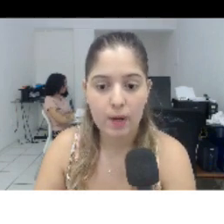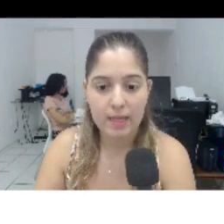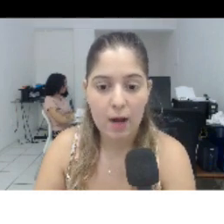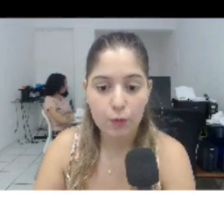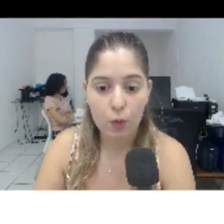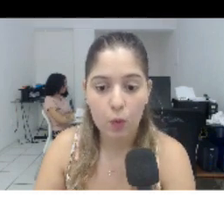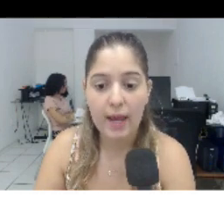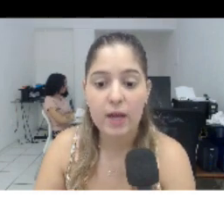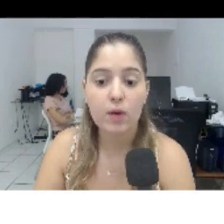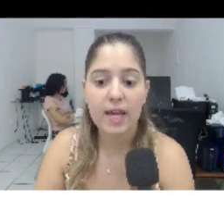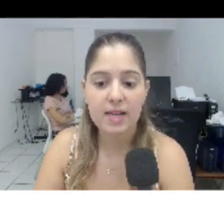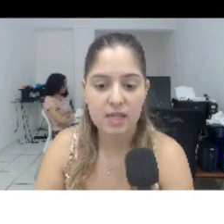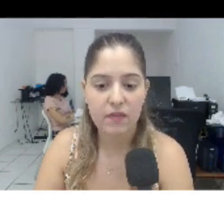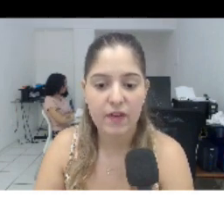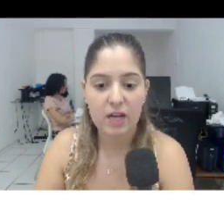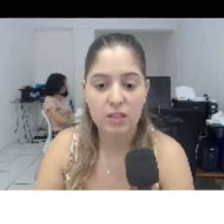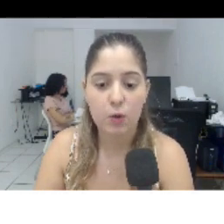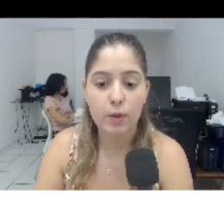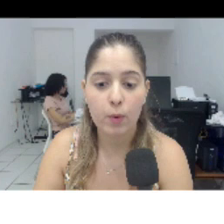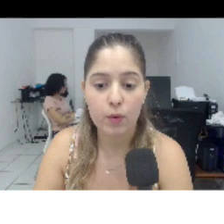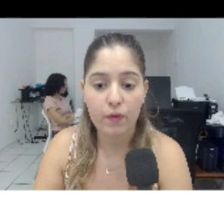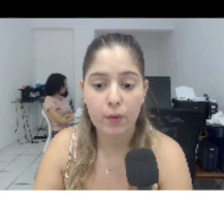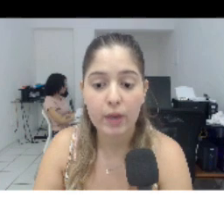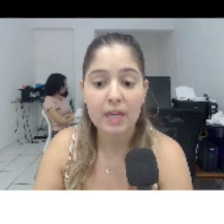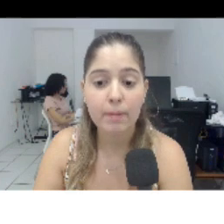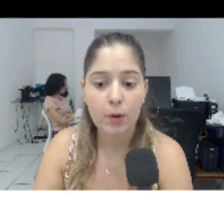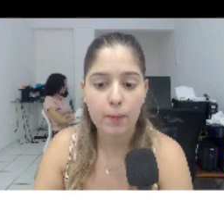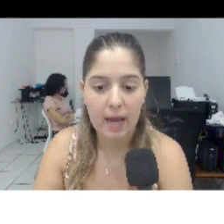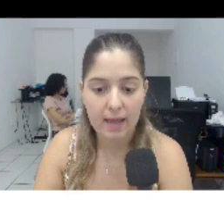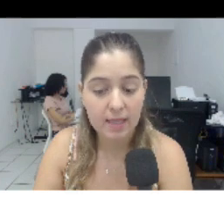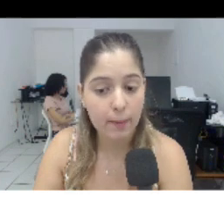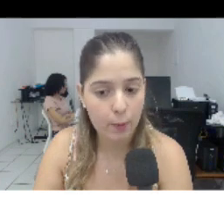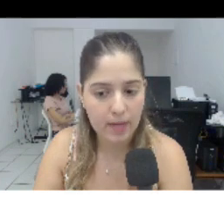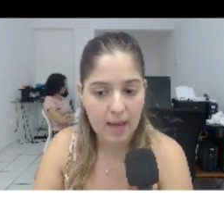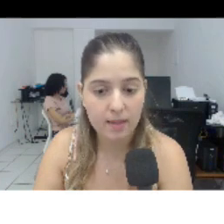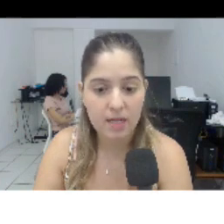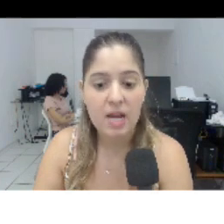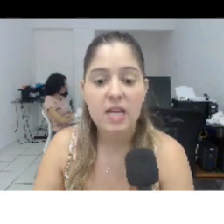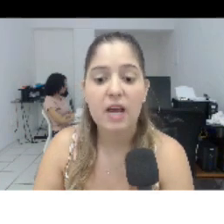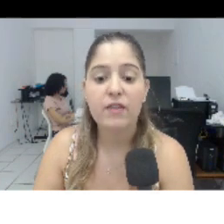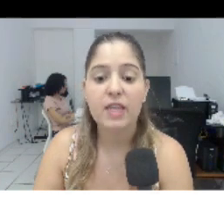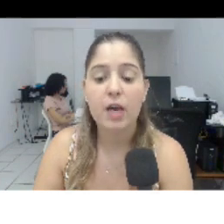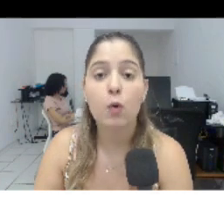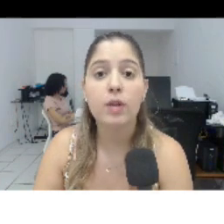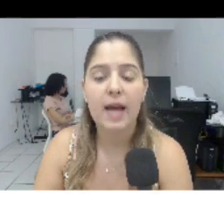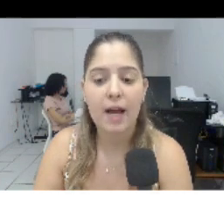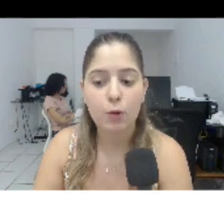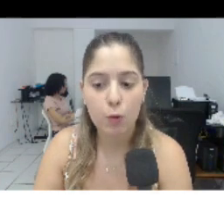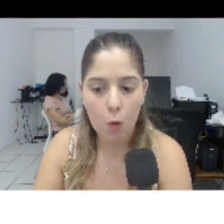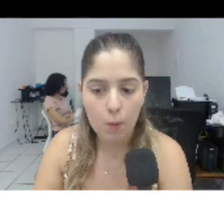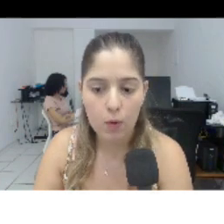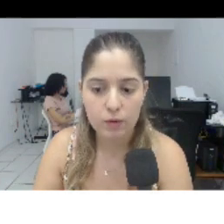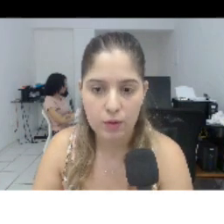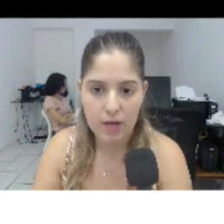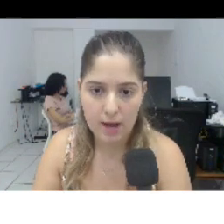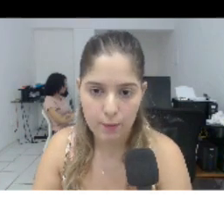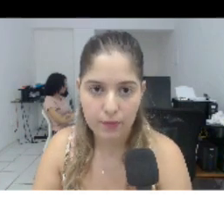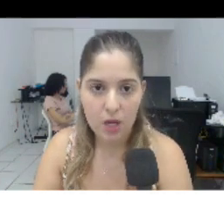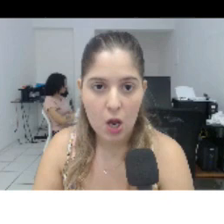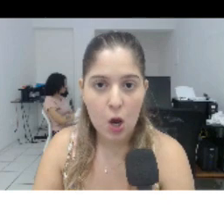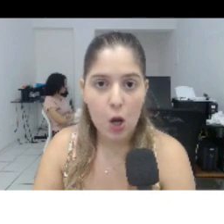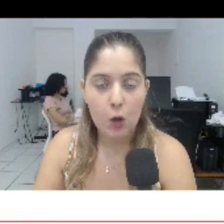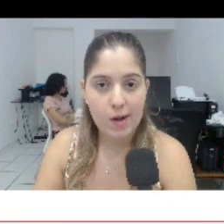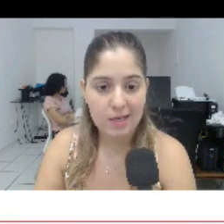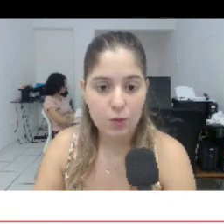estratégia do Planalto. Lula reconhece que falas sobre Moro foram inapropriadas e deve ter cuidado com